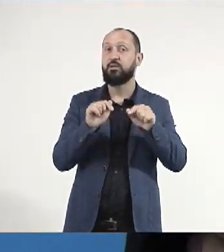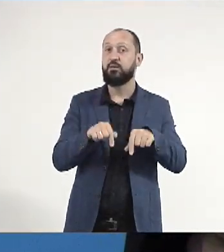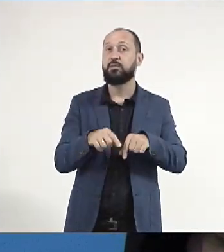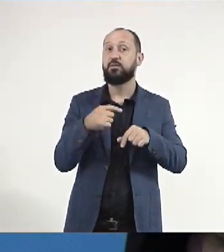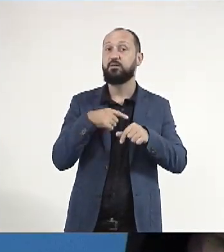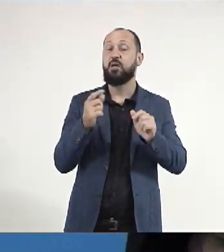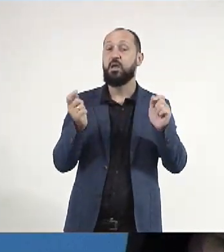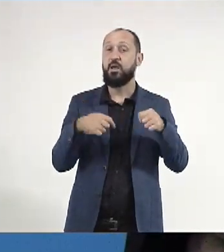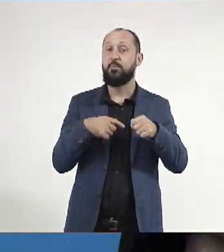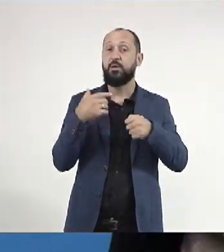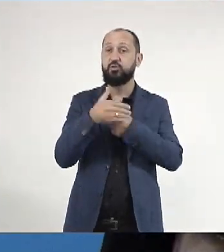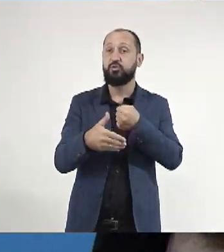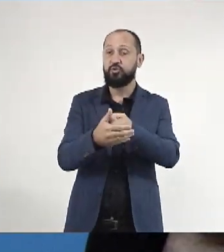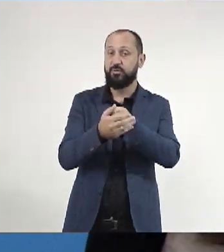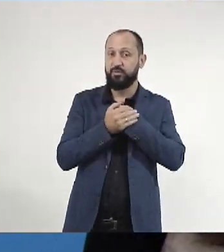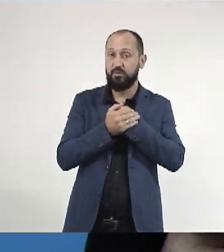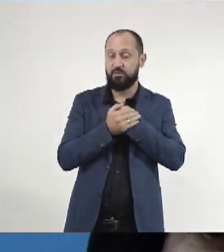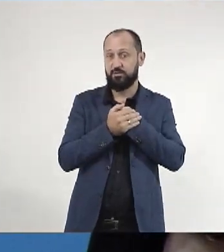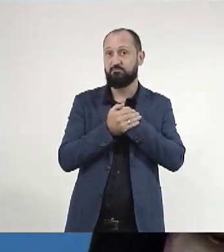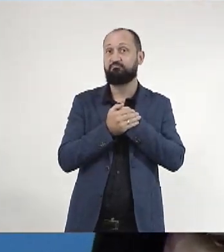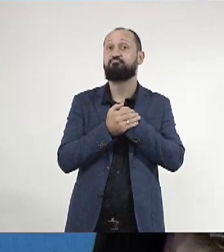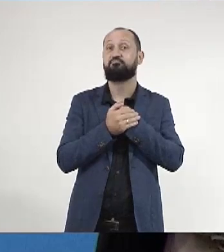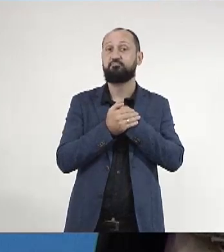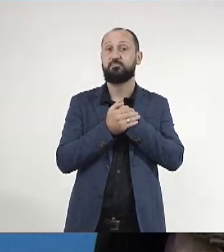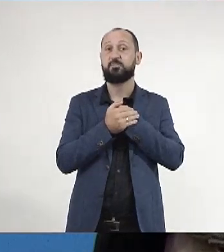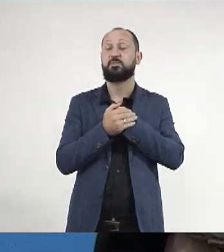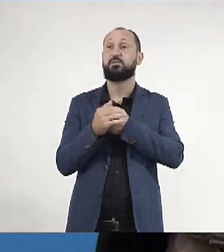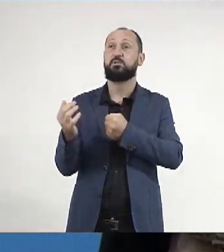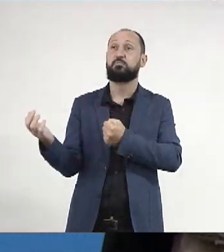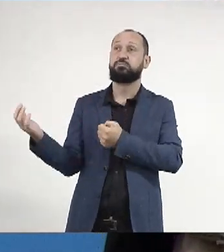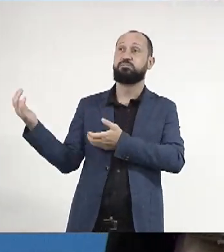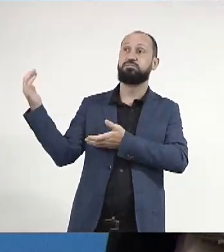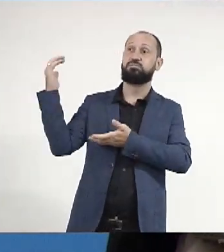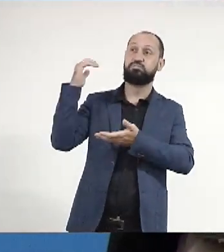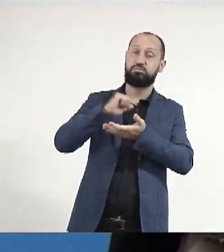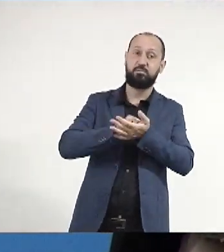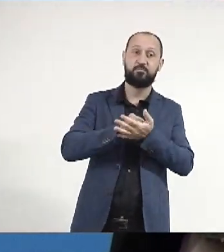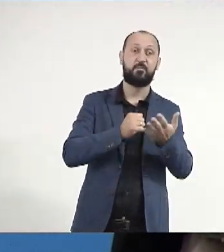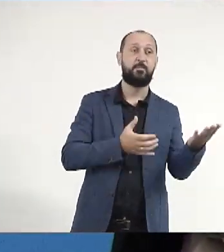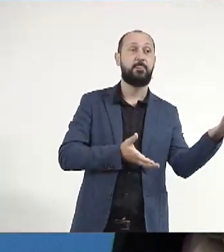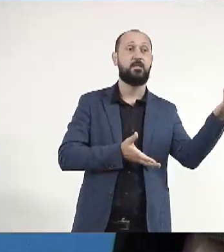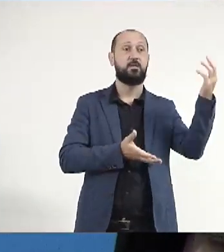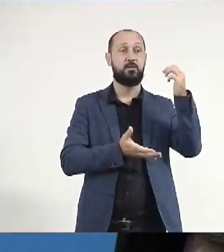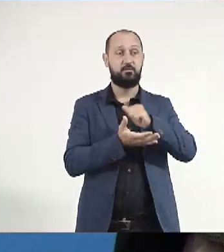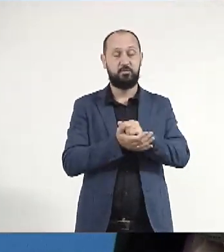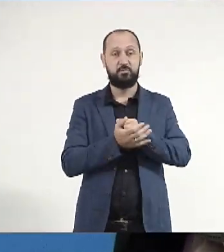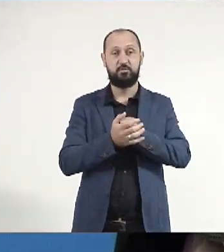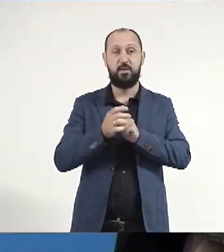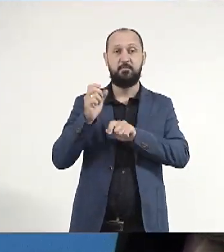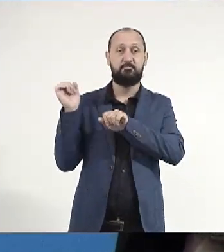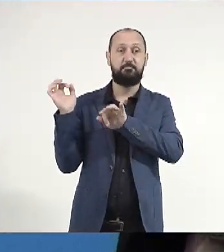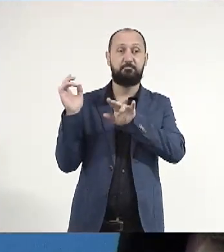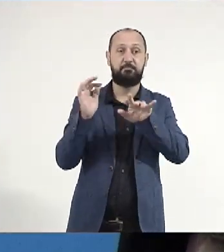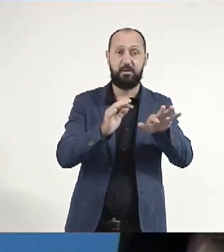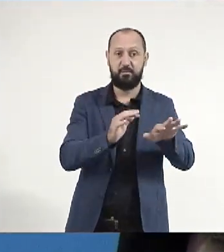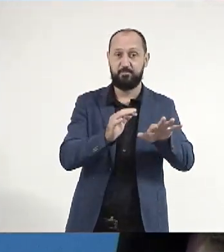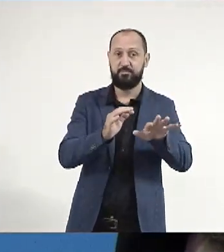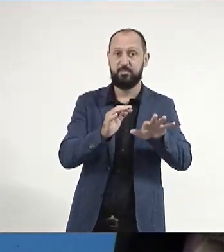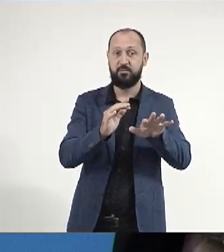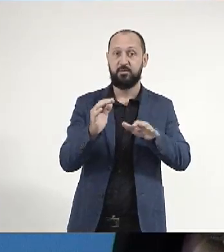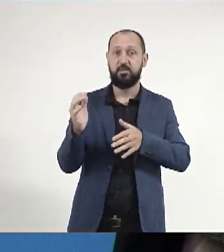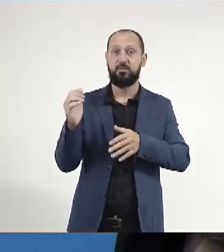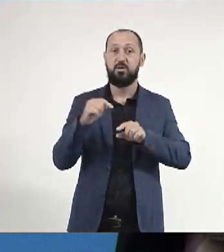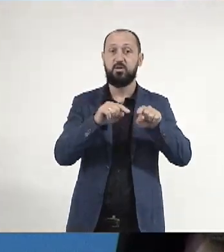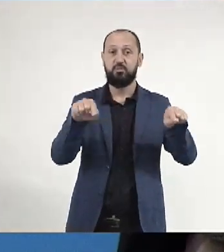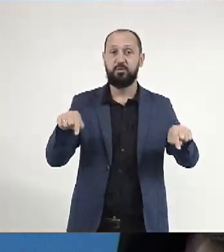sem capacidade de defesa, são atacados por dezenas de pessoas, centenas de pessoas invadindo